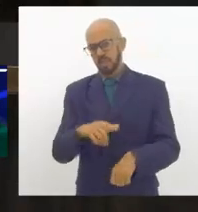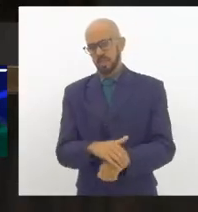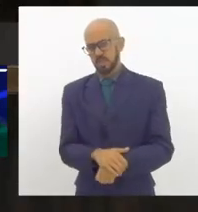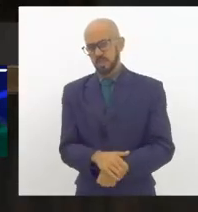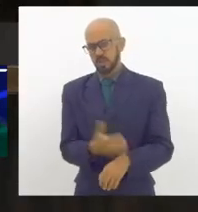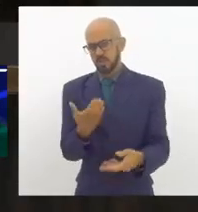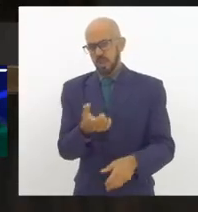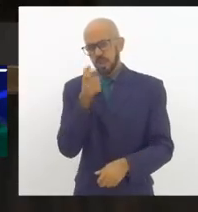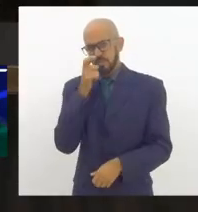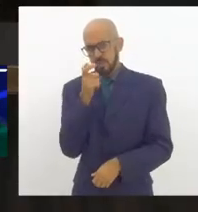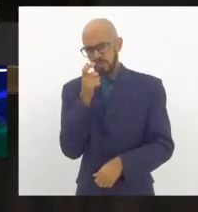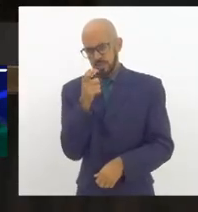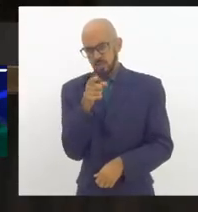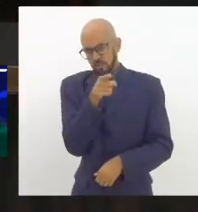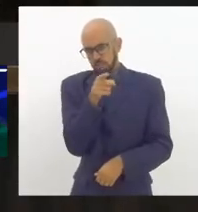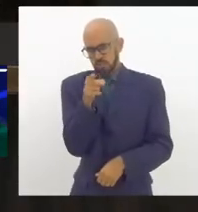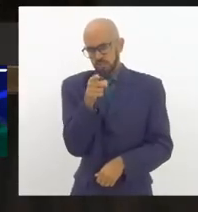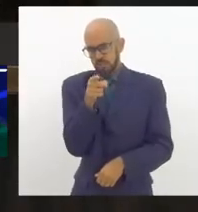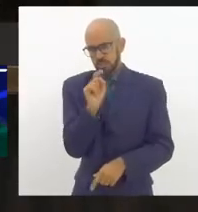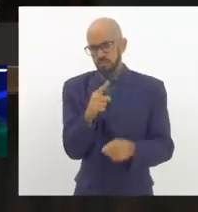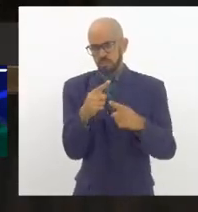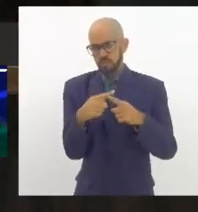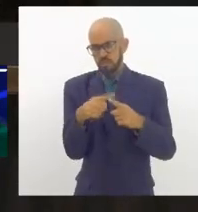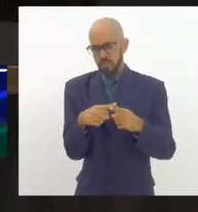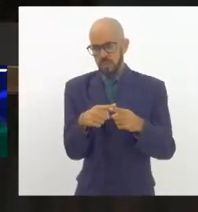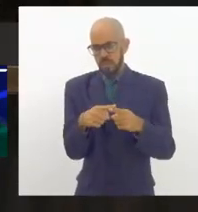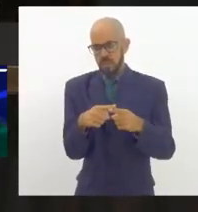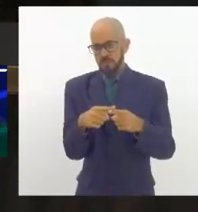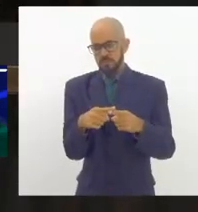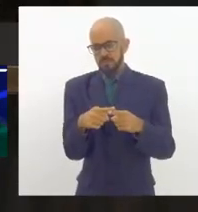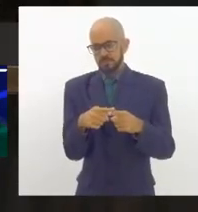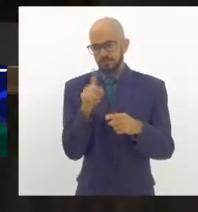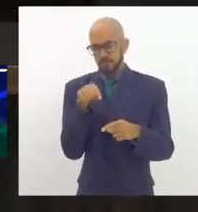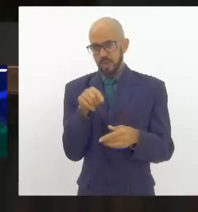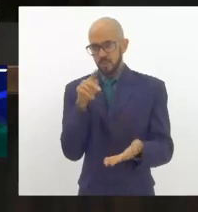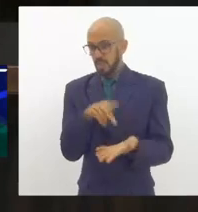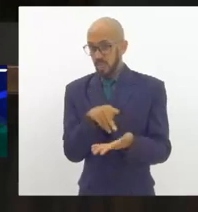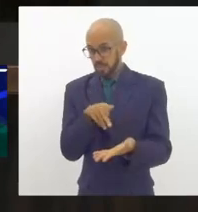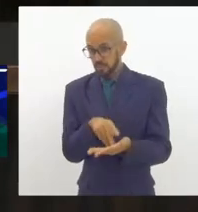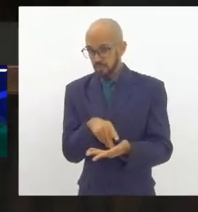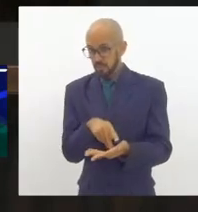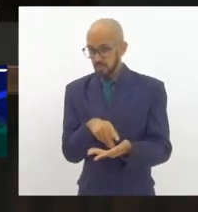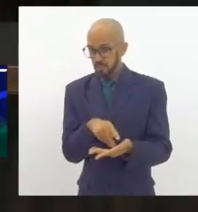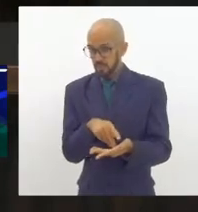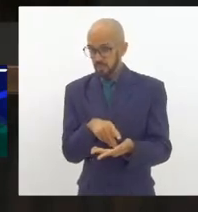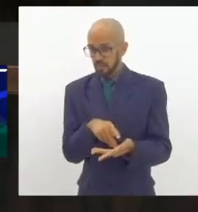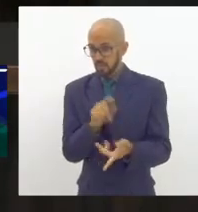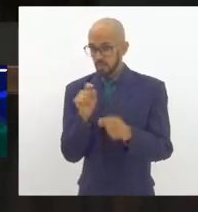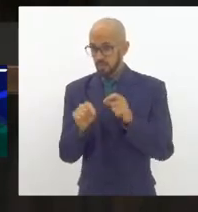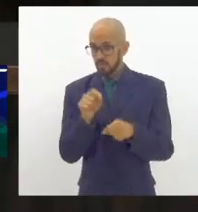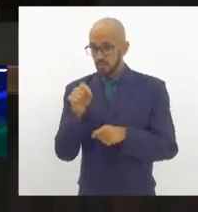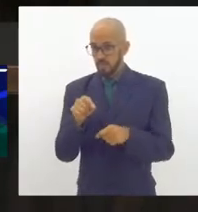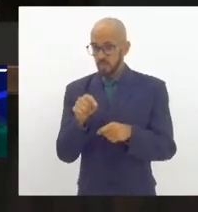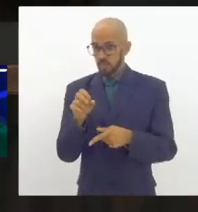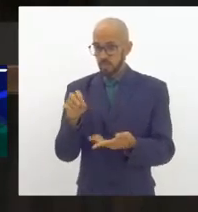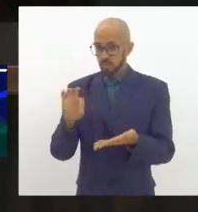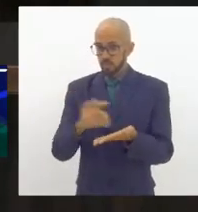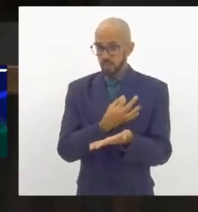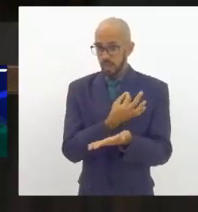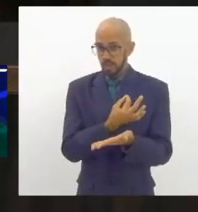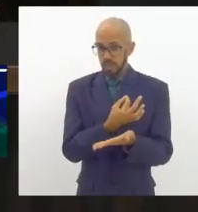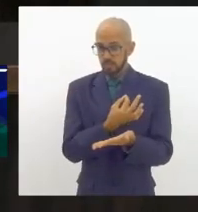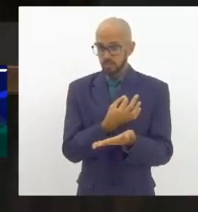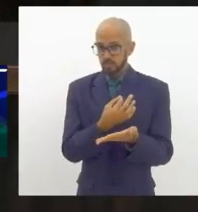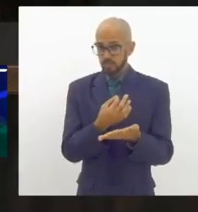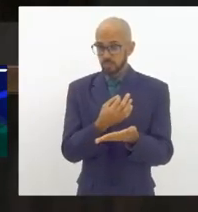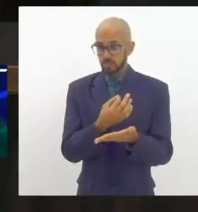atenção o que tanto isso é verdade que os contratados para atuar